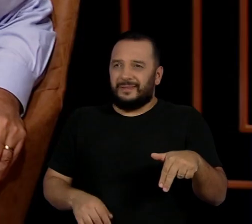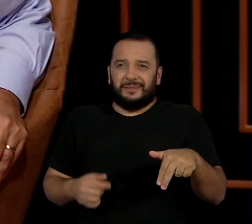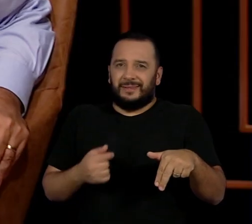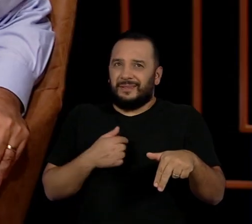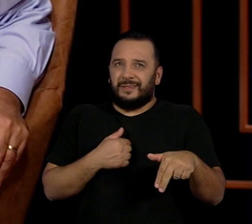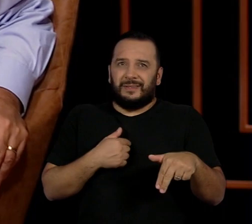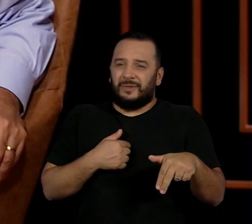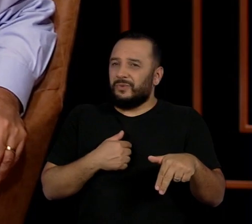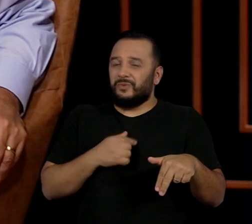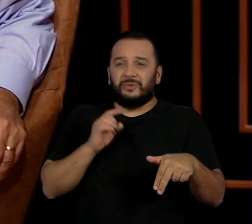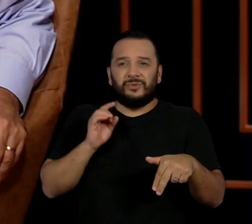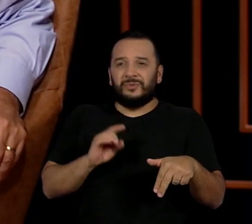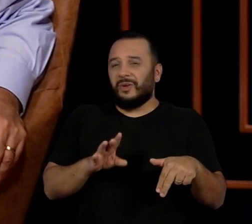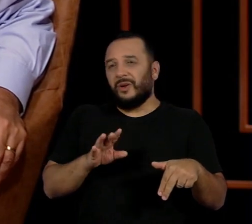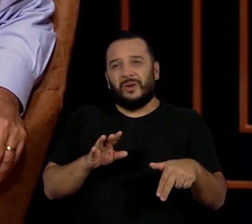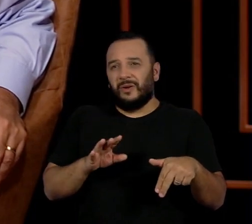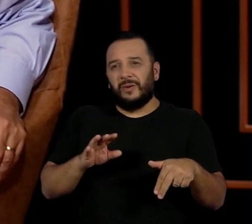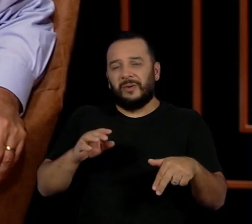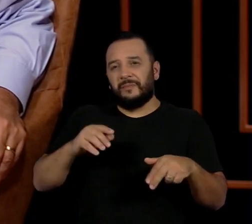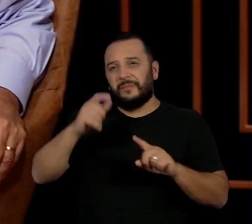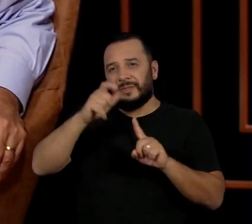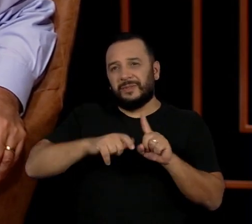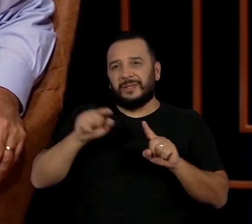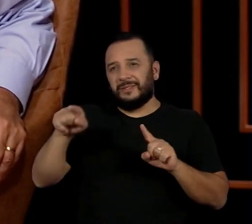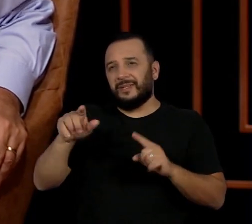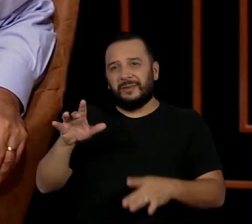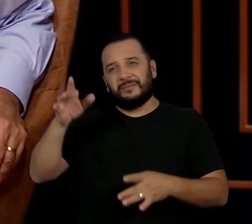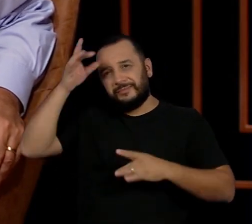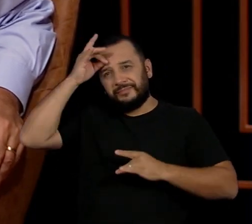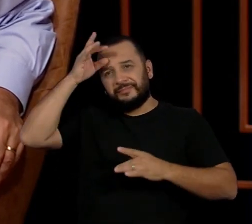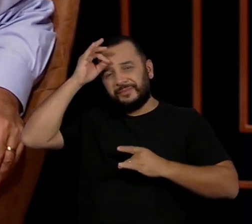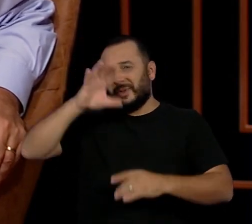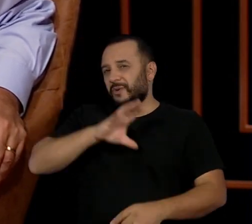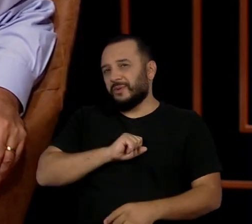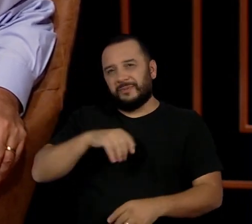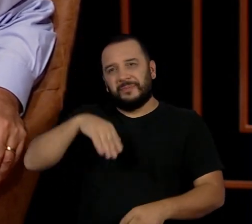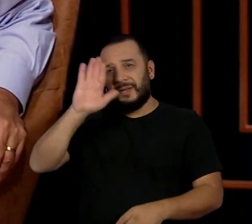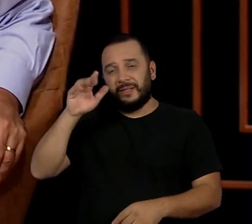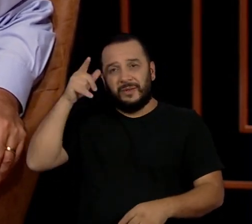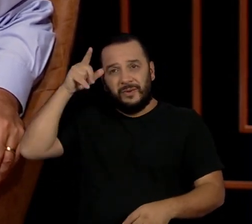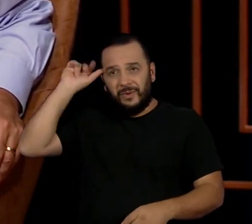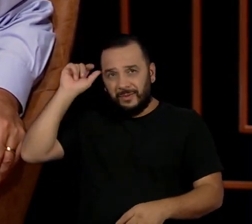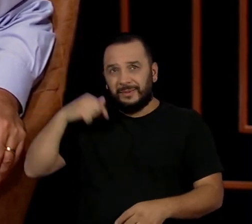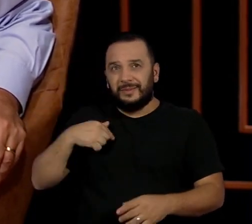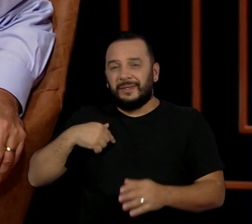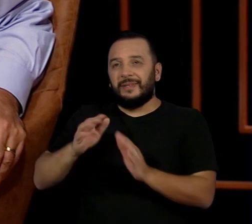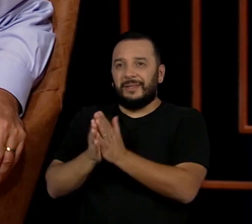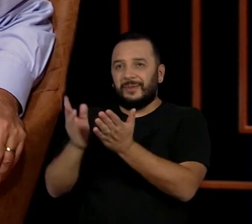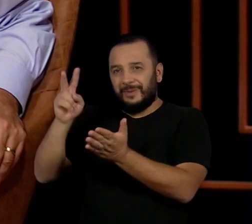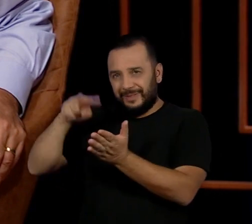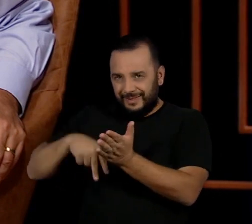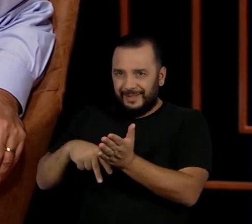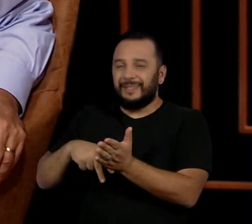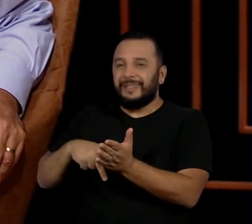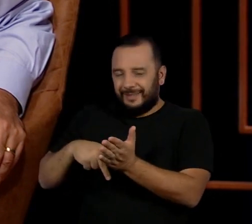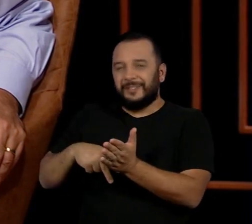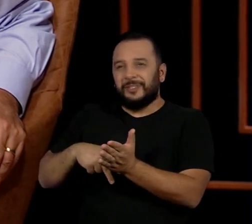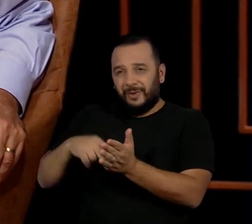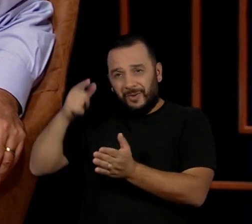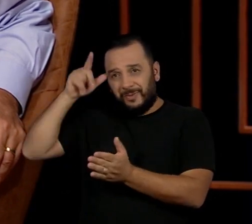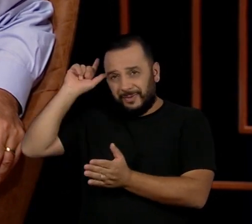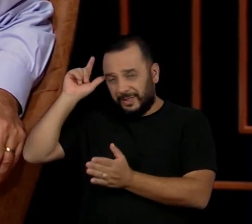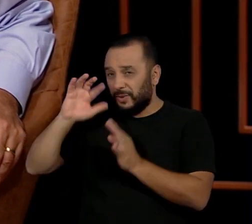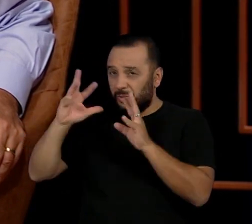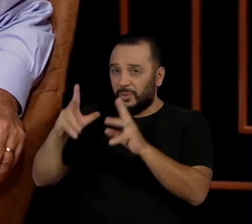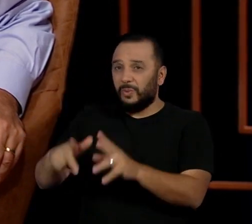na minha vida. Inclusive, é muito maluco a gente estar falando de Nelson Rodrigues, porque ontem eu fiz uma leitura de Toda Nudez Será Castigada. Eu